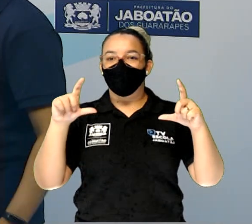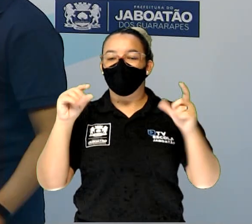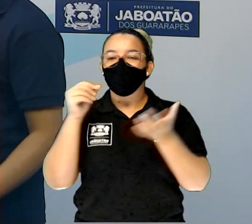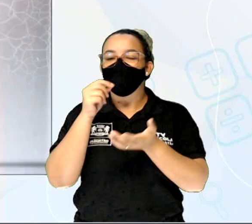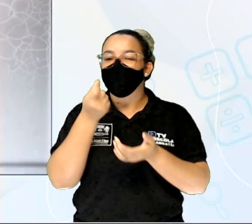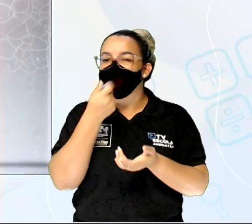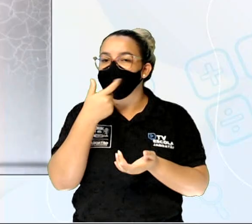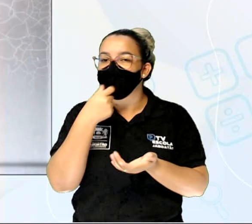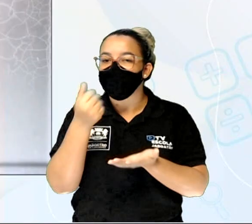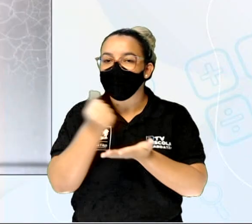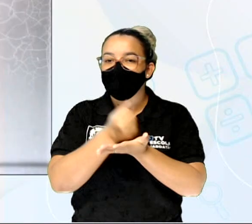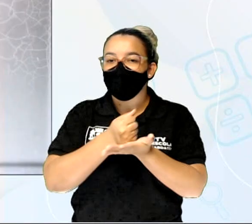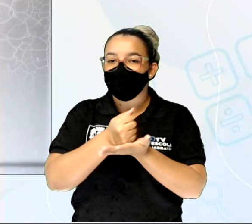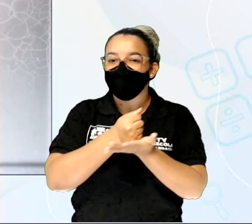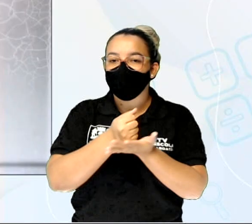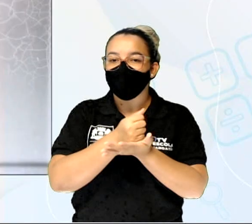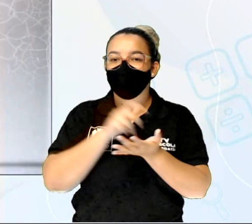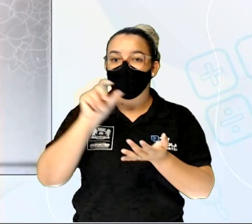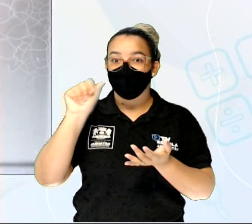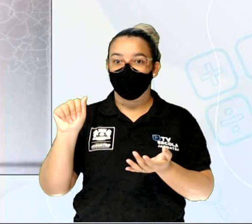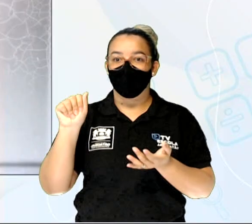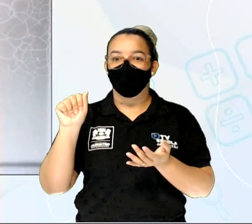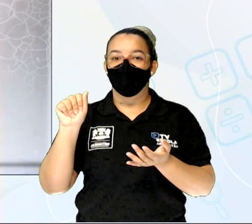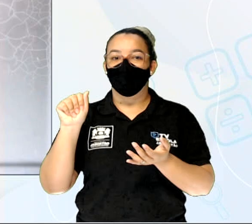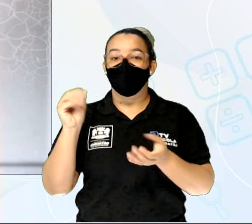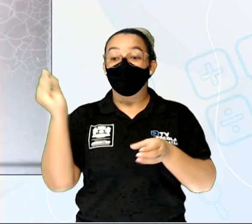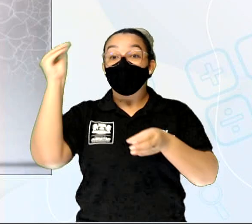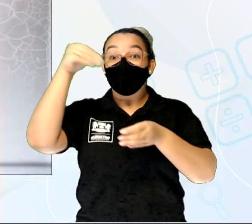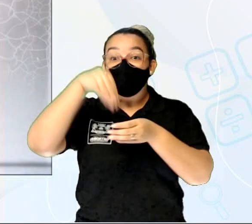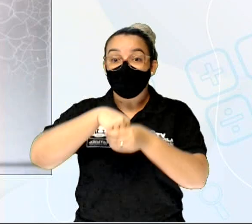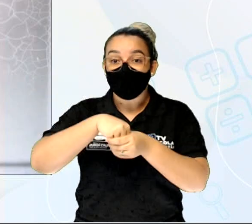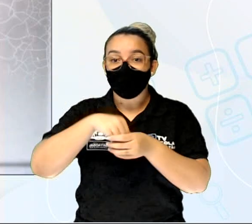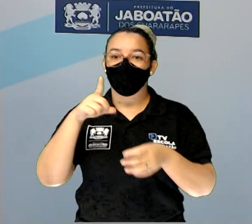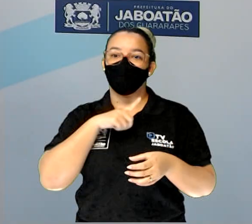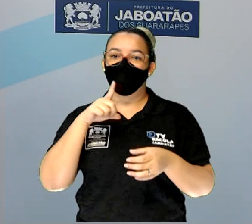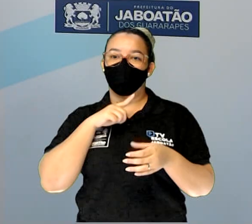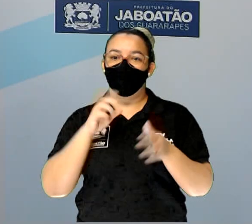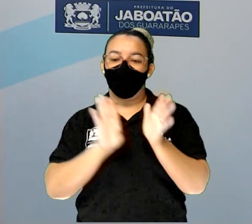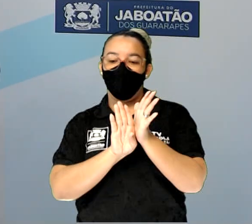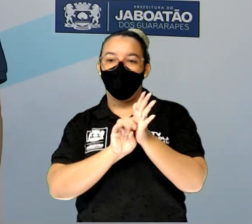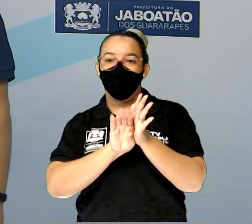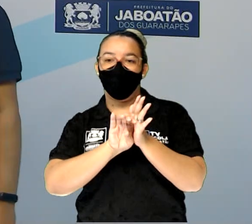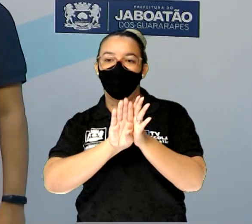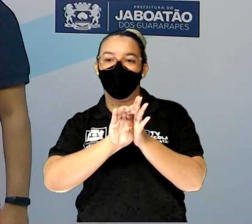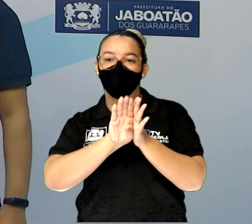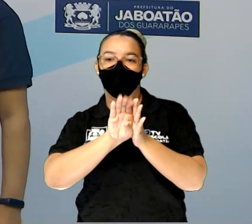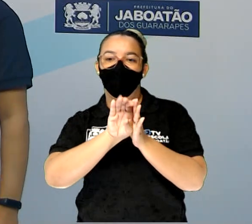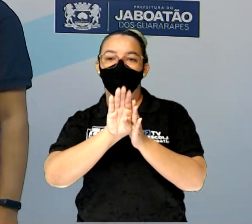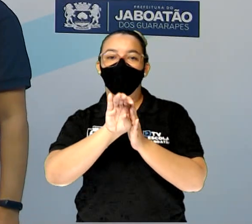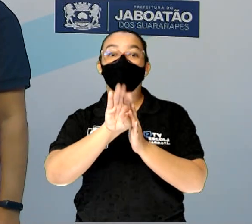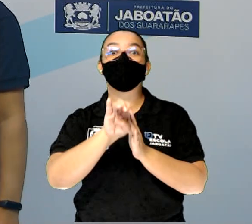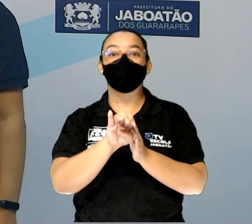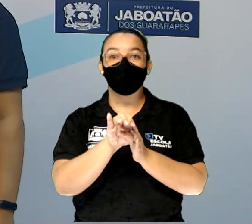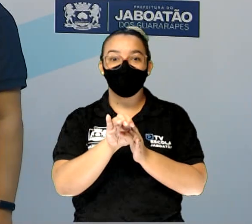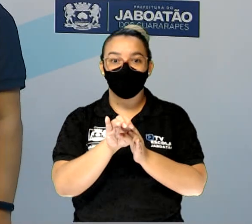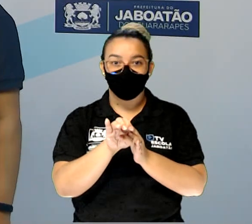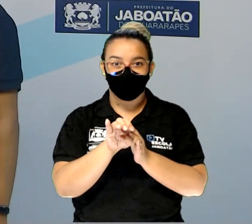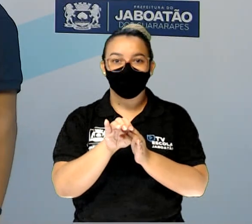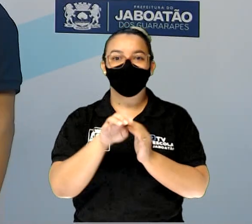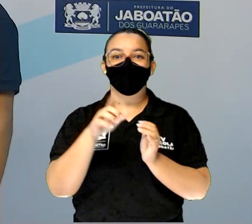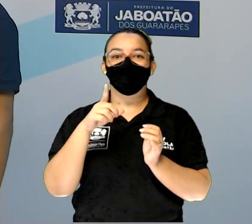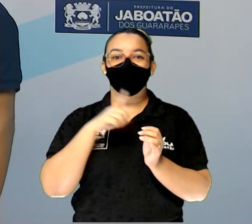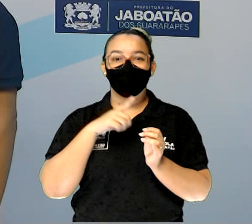Então os cientistas colocaram para crescer as bactérias aí e no final, no meio do vidro, onde a gente tem 10.000 vezes